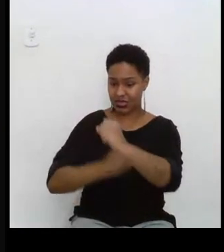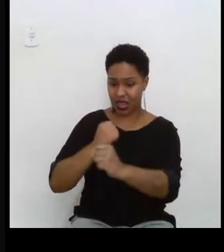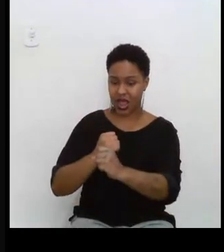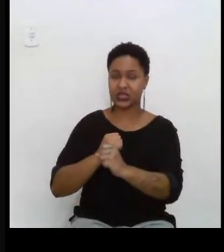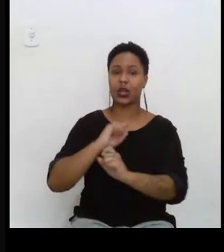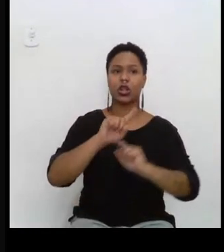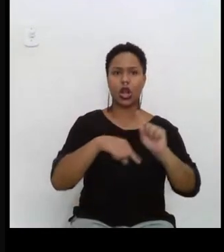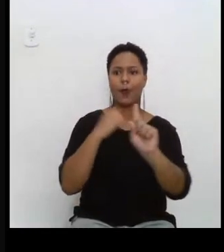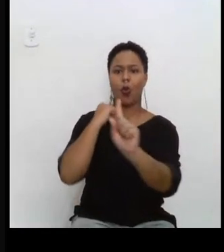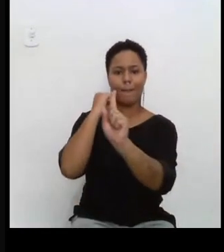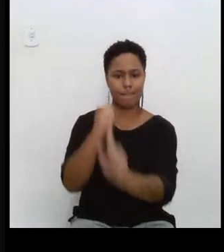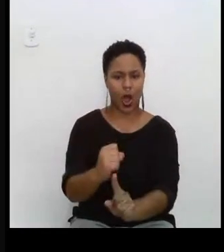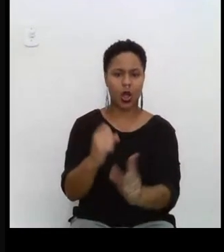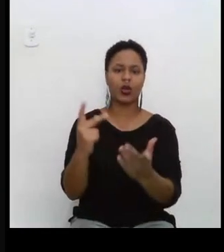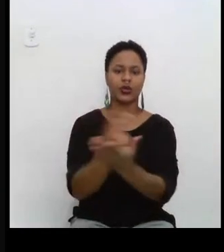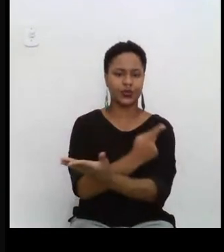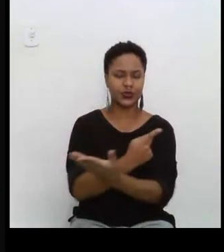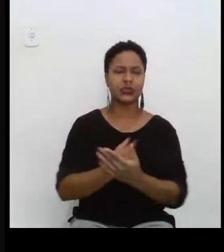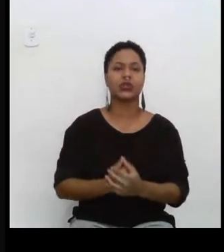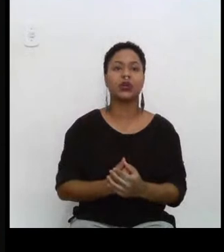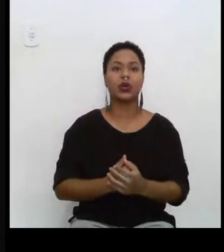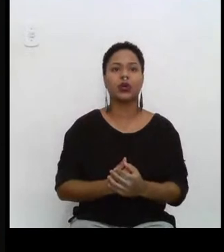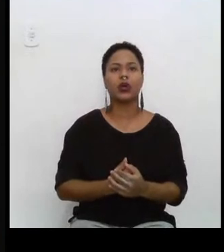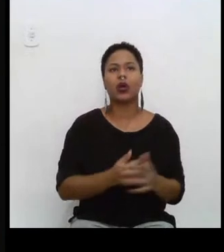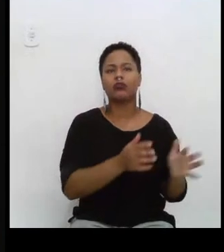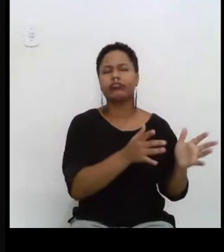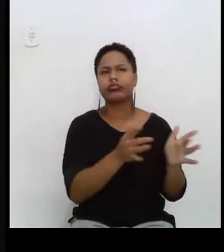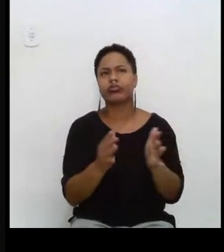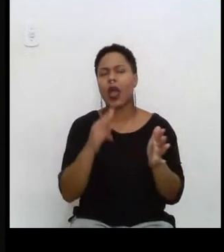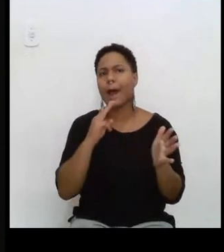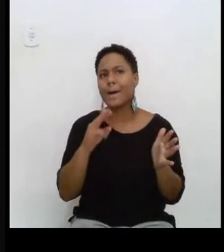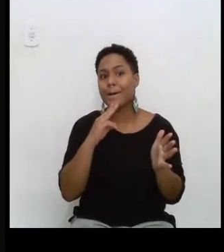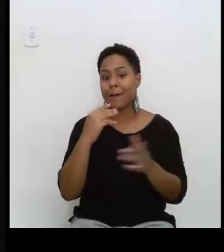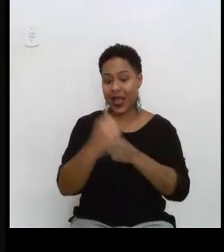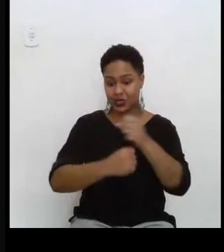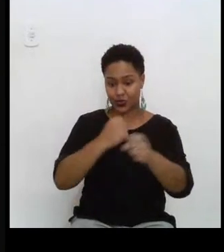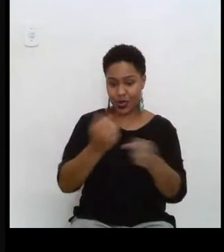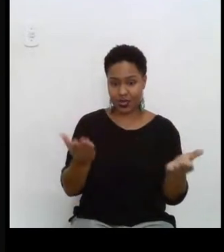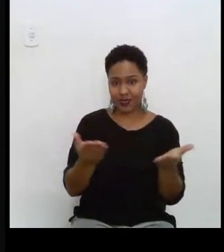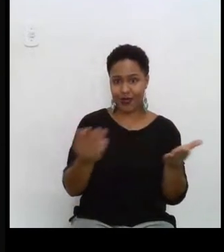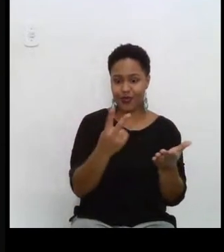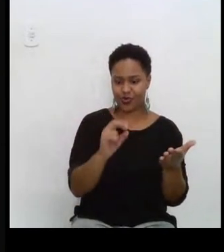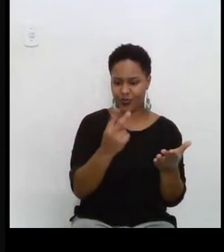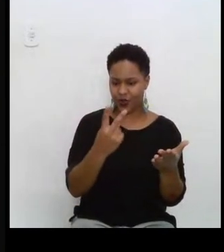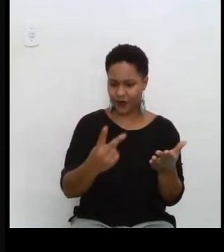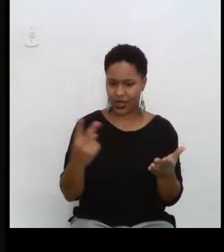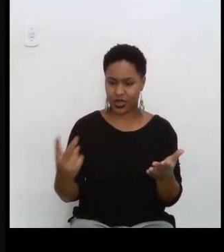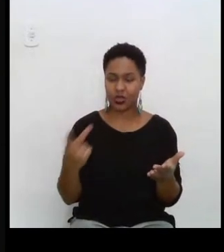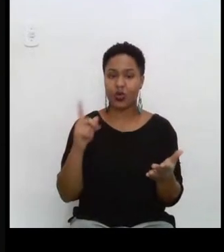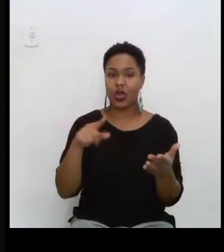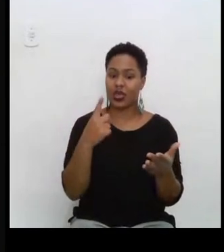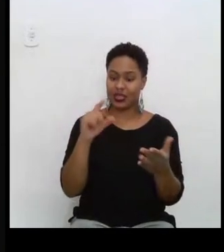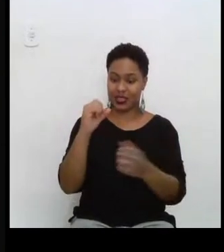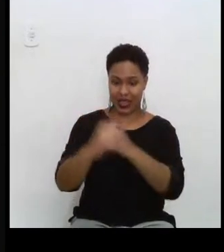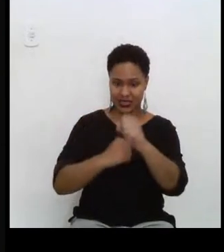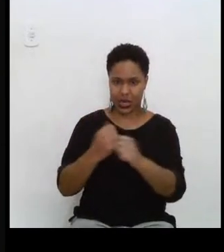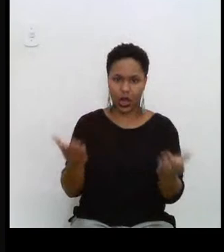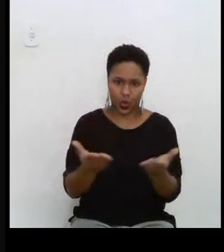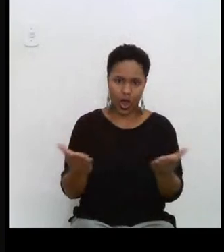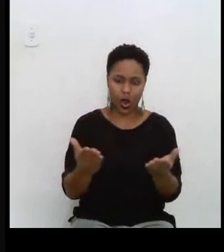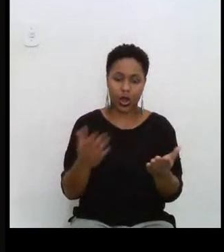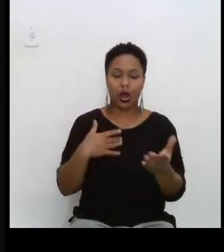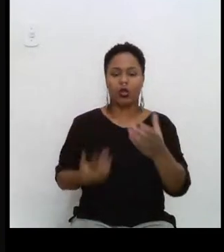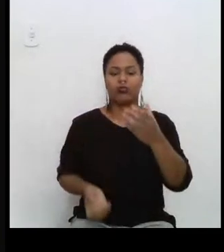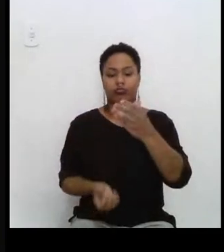durante os primeiros dias de março deste ano um desse ai não é criar coletivamente as